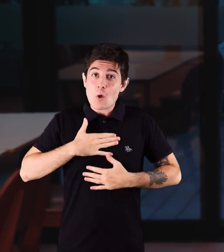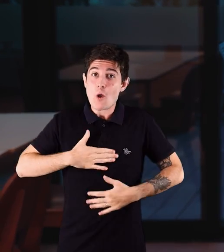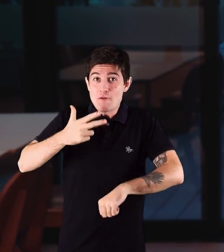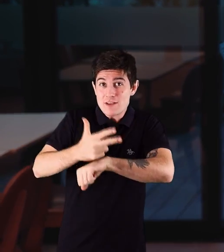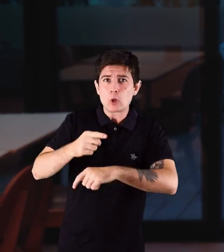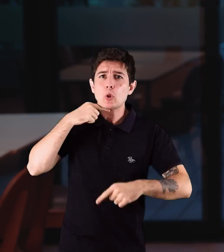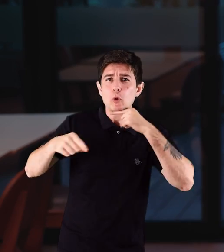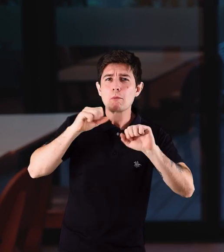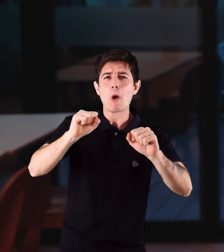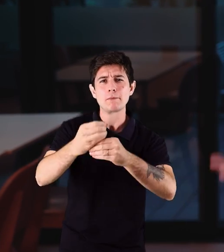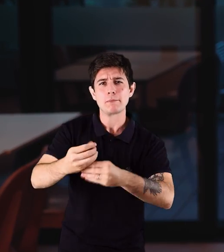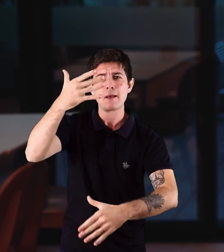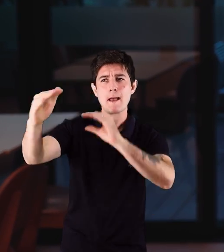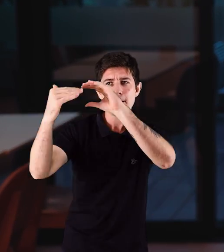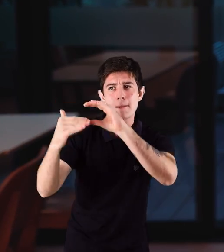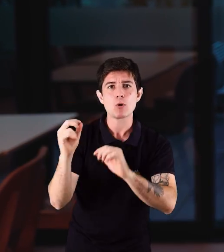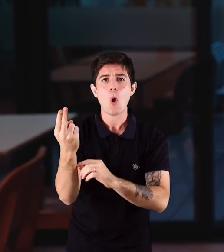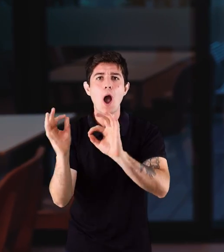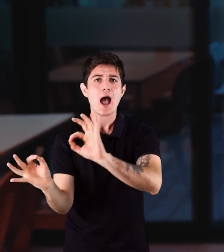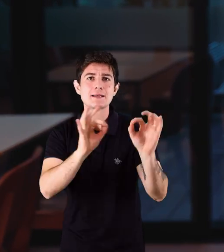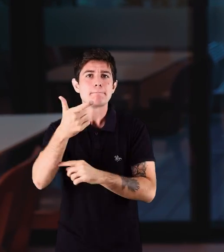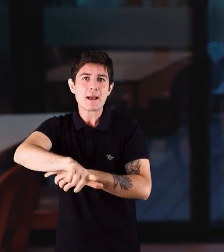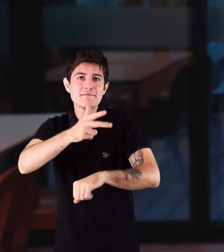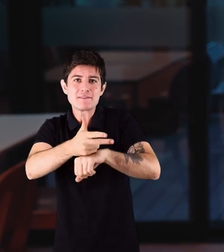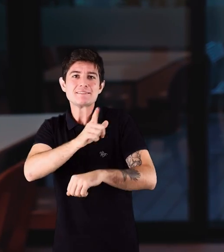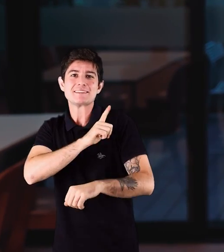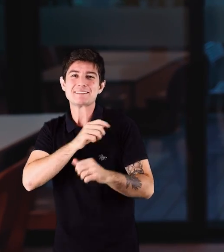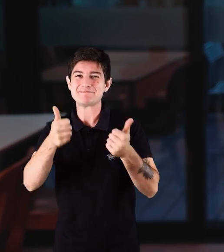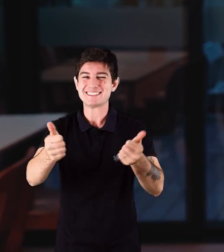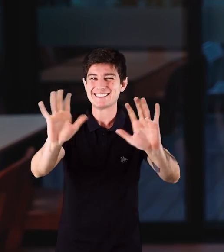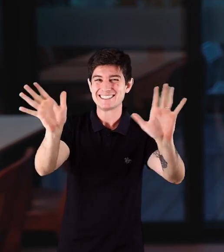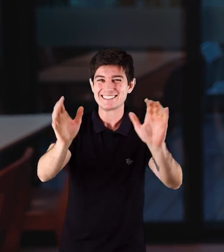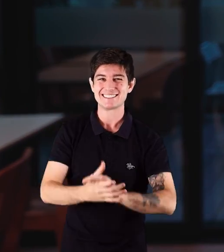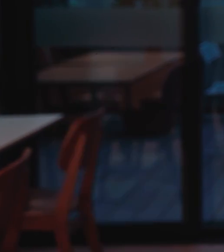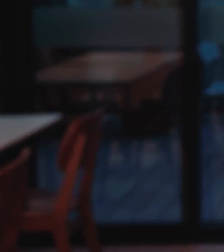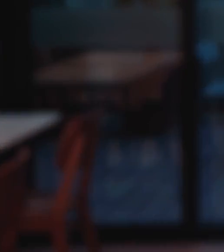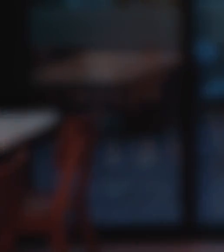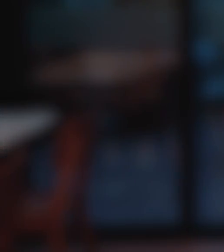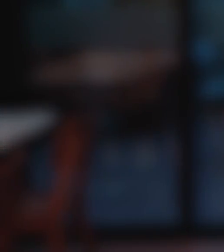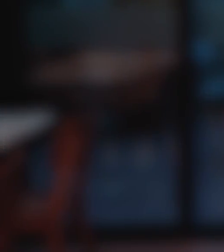dúvida, manda pra gente aqui nos comentários ou procure outros conteúdos no canal ou no nosso blog. Até a próxima. Tchau, tchau!